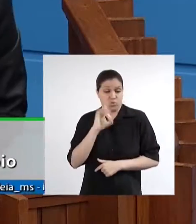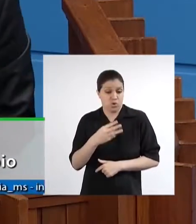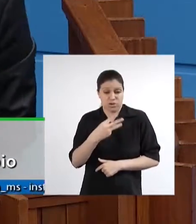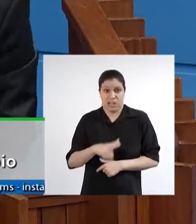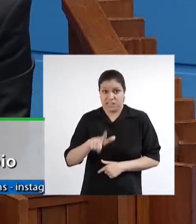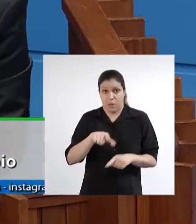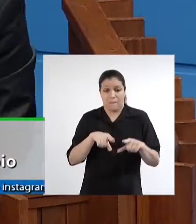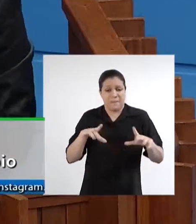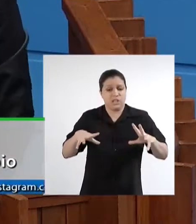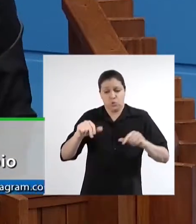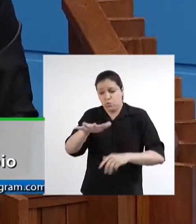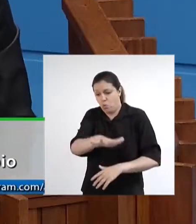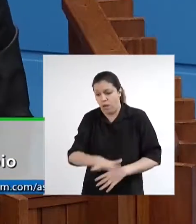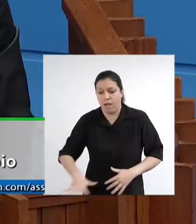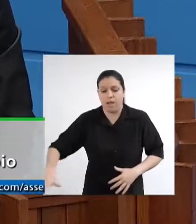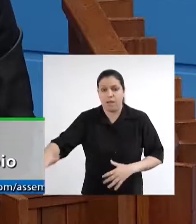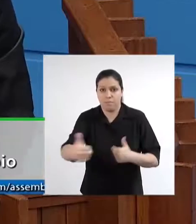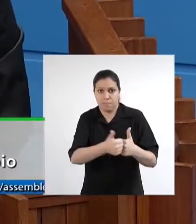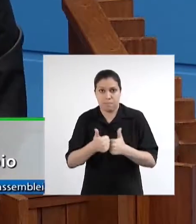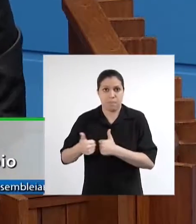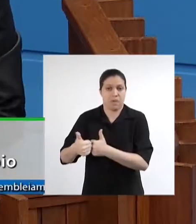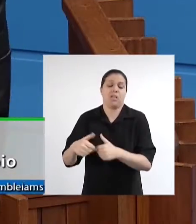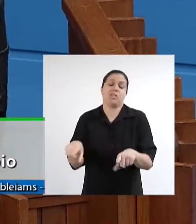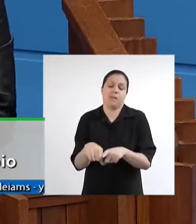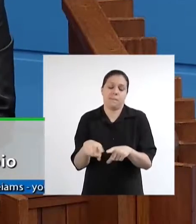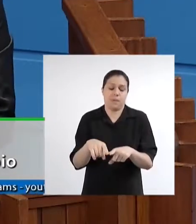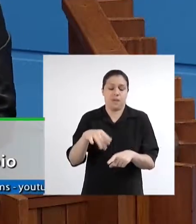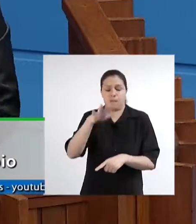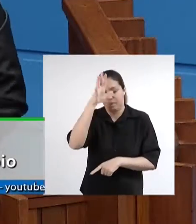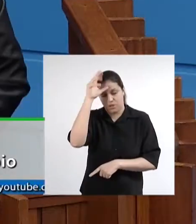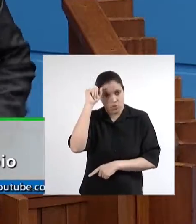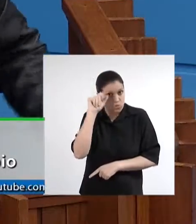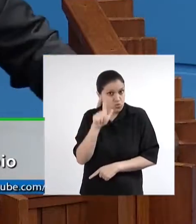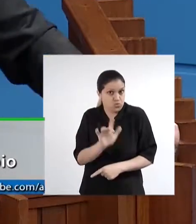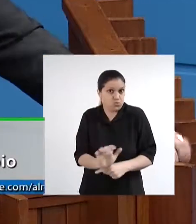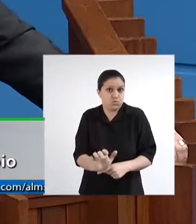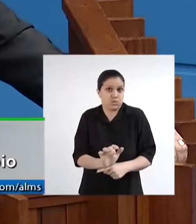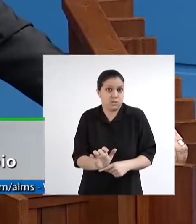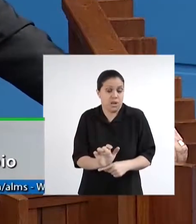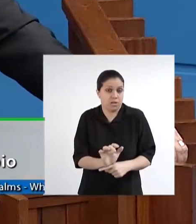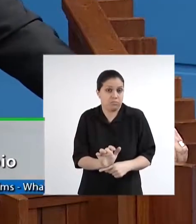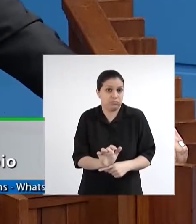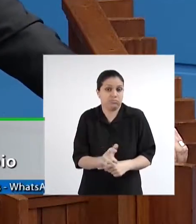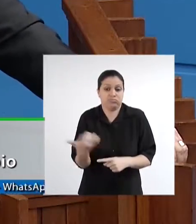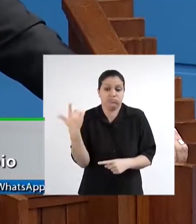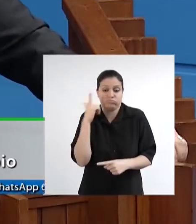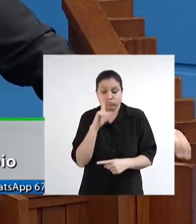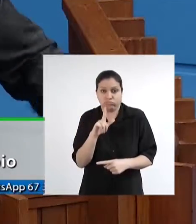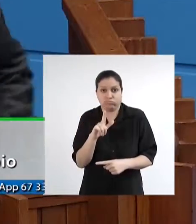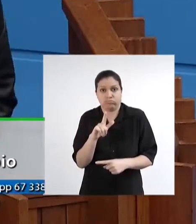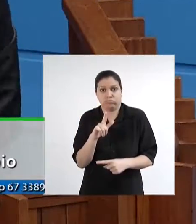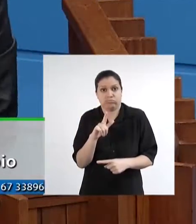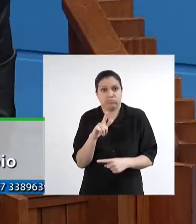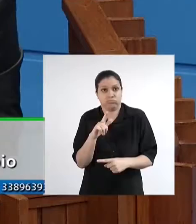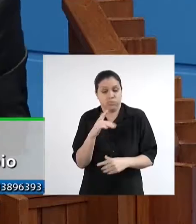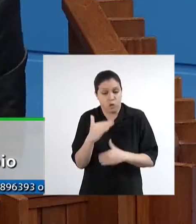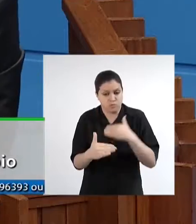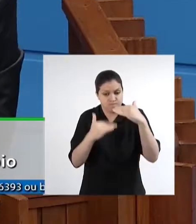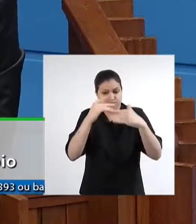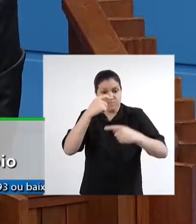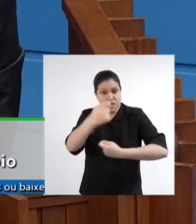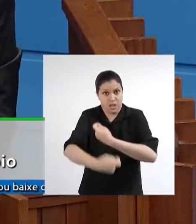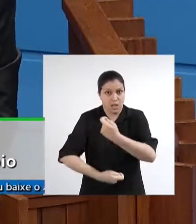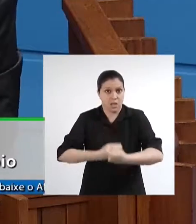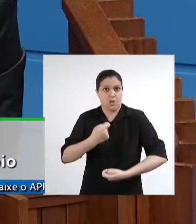nossa região e principalmente para o Mato Grosso do Sul, fazendo com que Mato Grosso do Sul se insira na economia